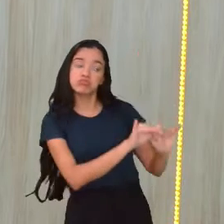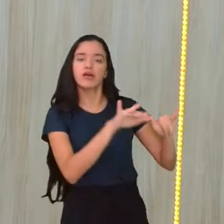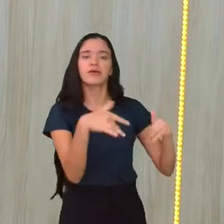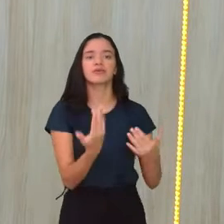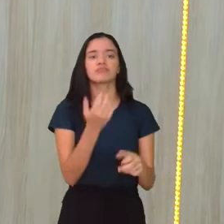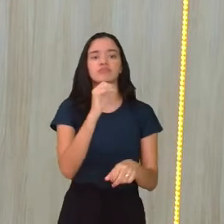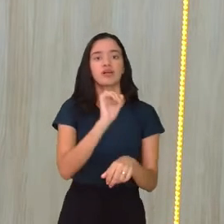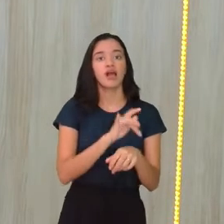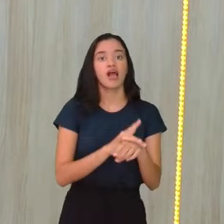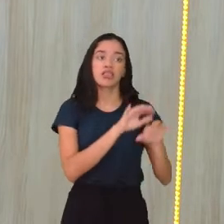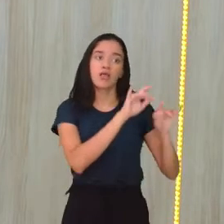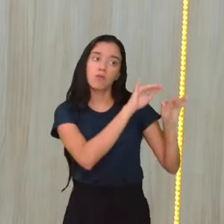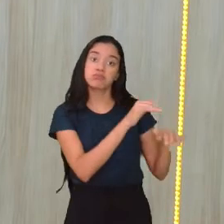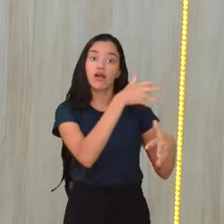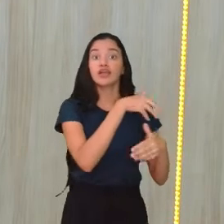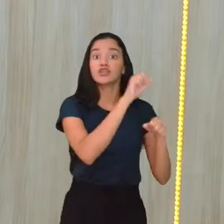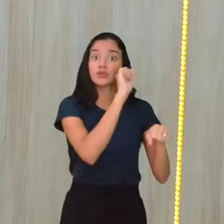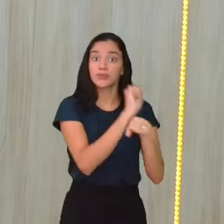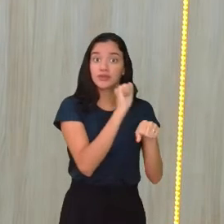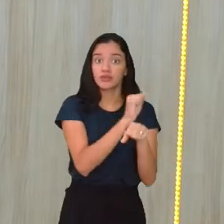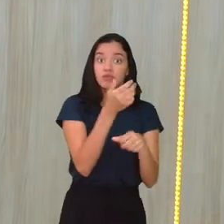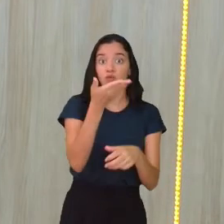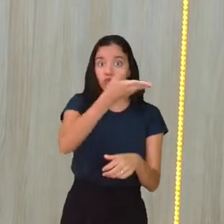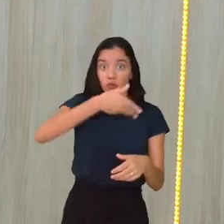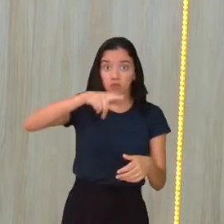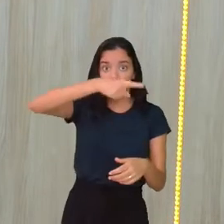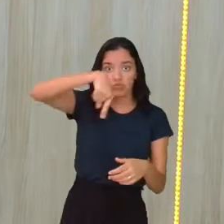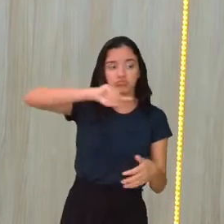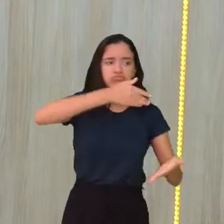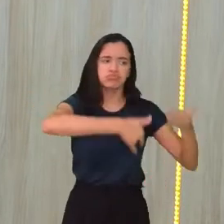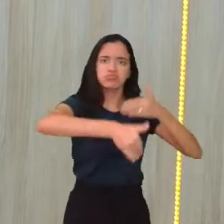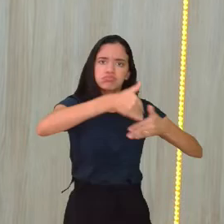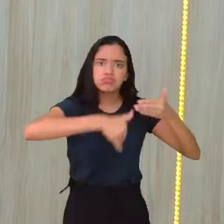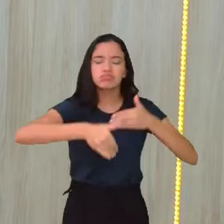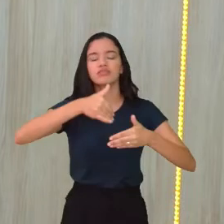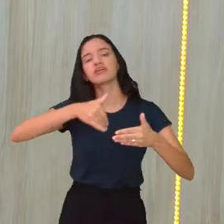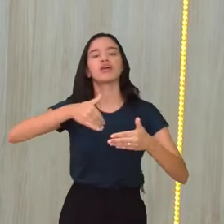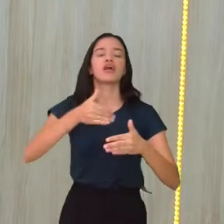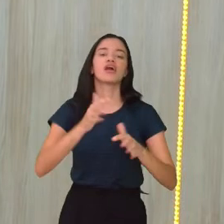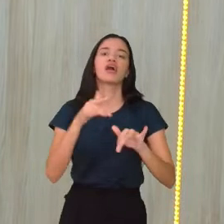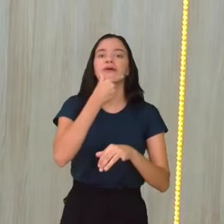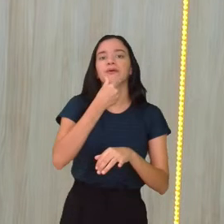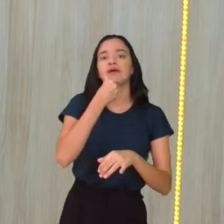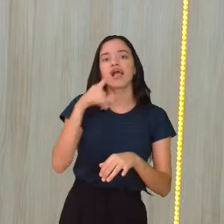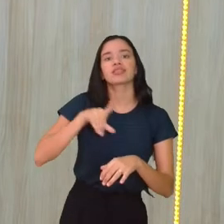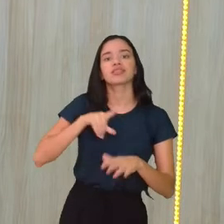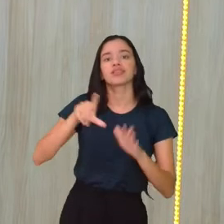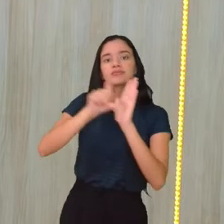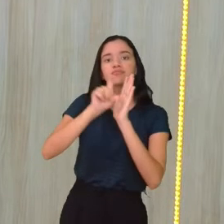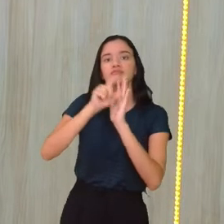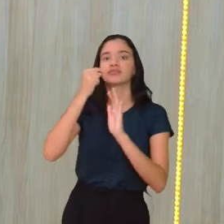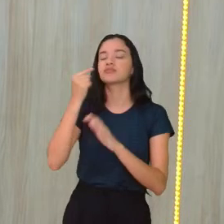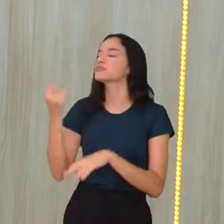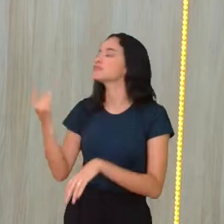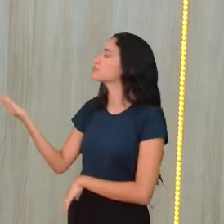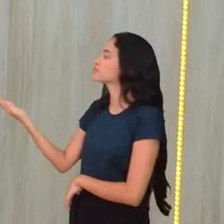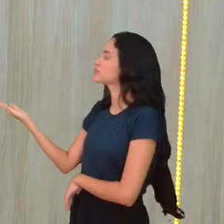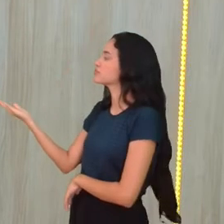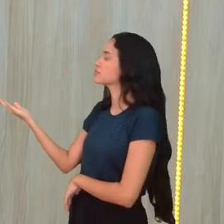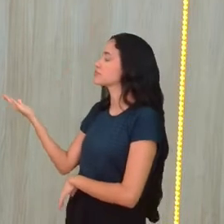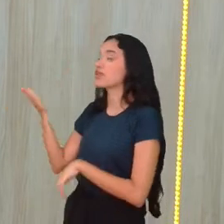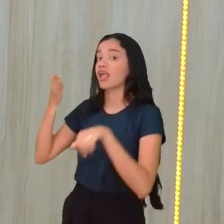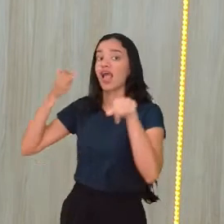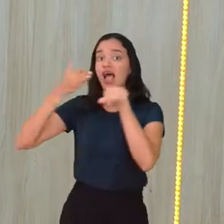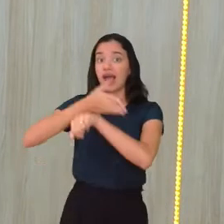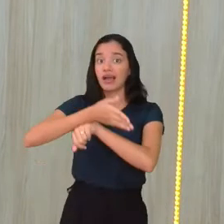bem posicionada, esperando vocês conversarem. Cleitinho já colocou aqui na tela um QR Code para que vocês possam acessar